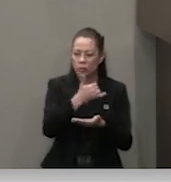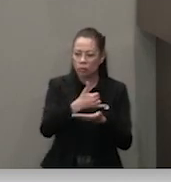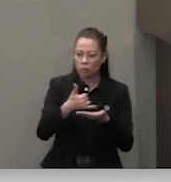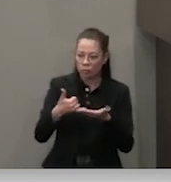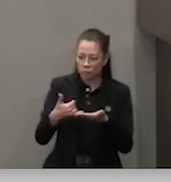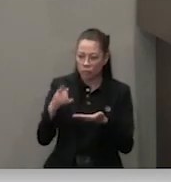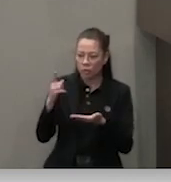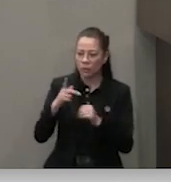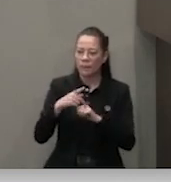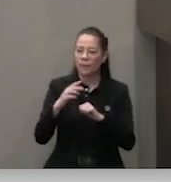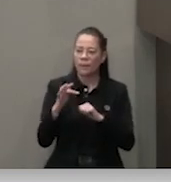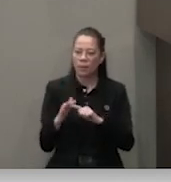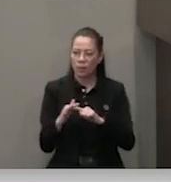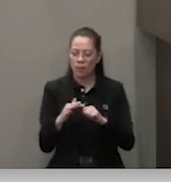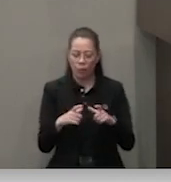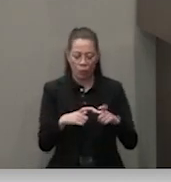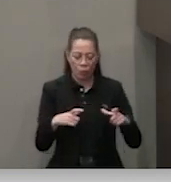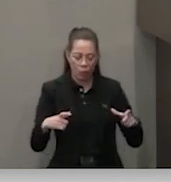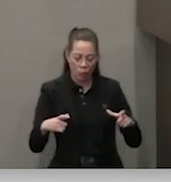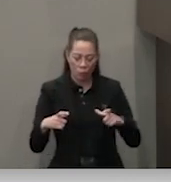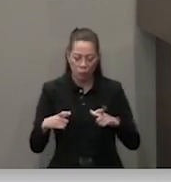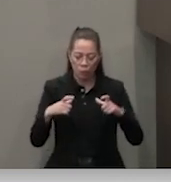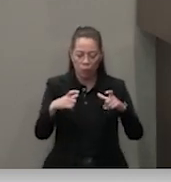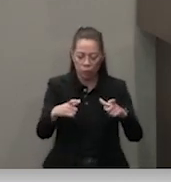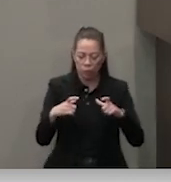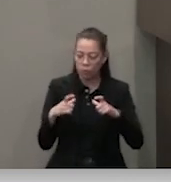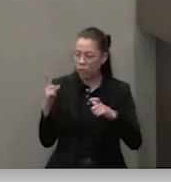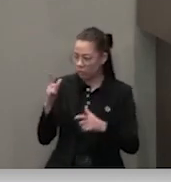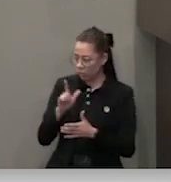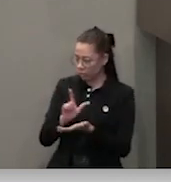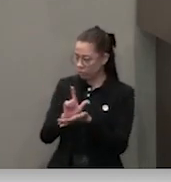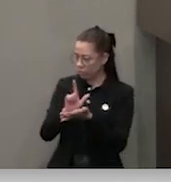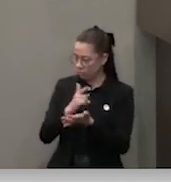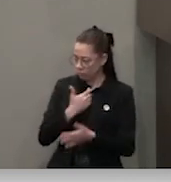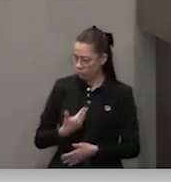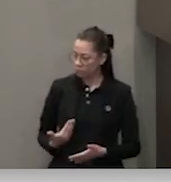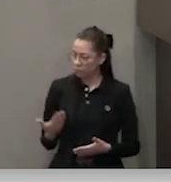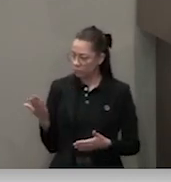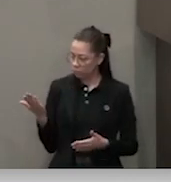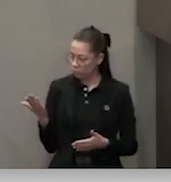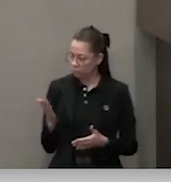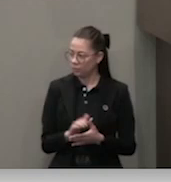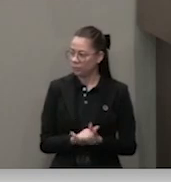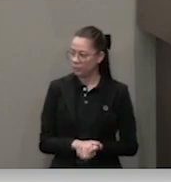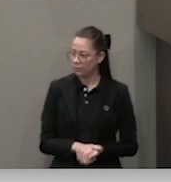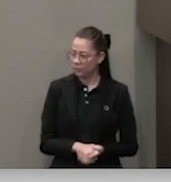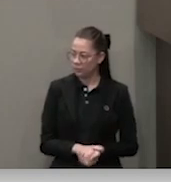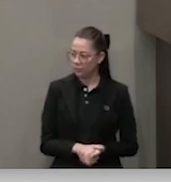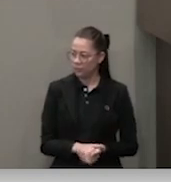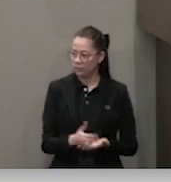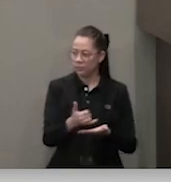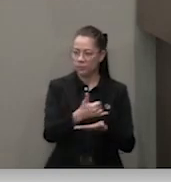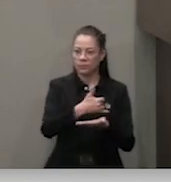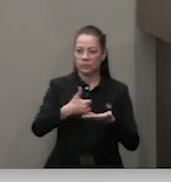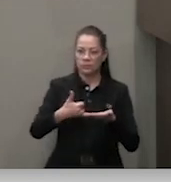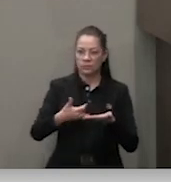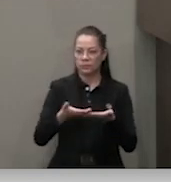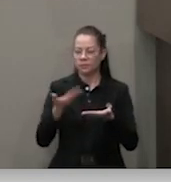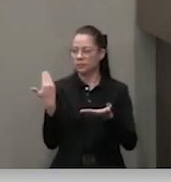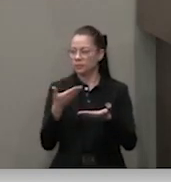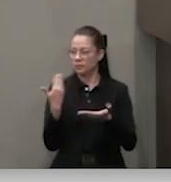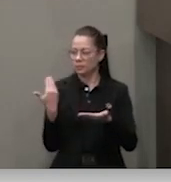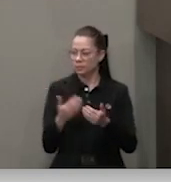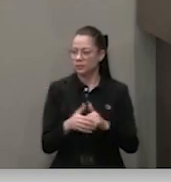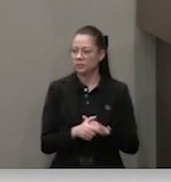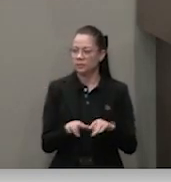aí das ruas de passofundo Gil Grug líder do governo estão tirando asfalto das ruas por cima